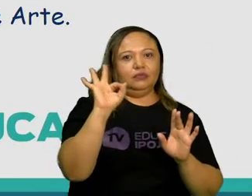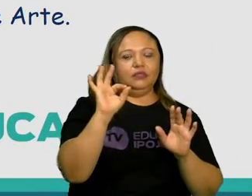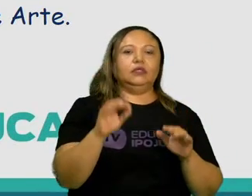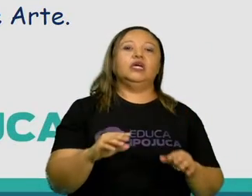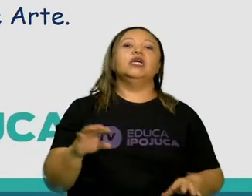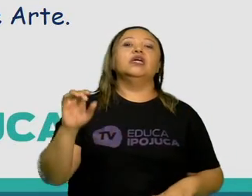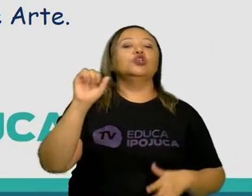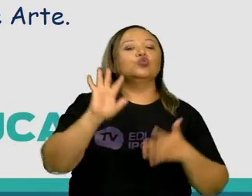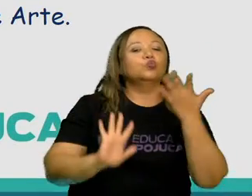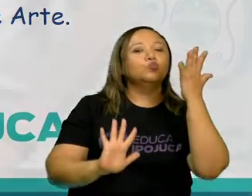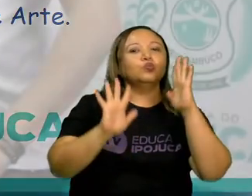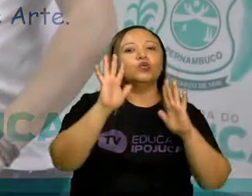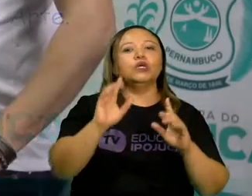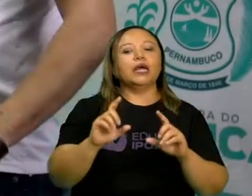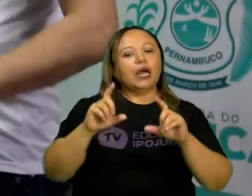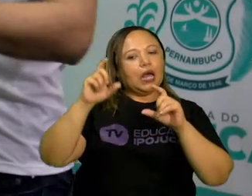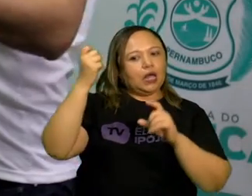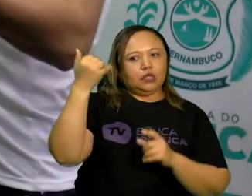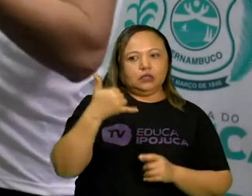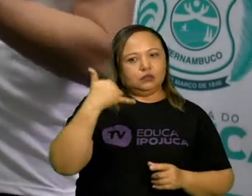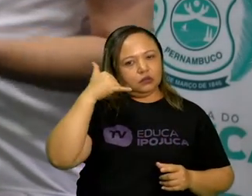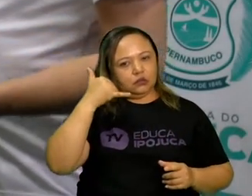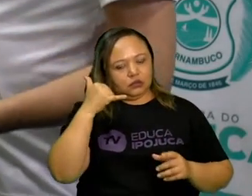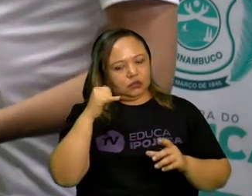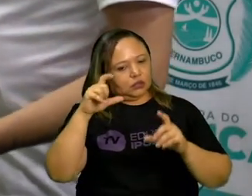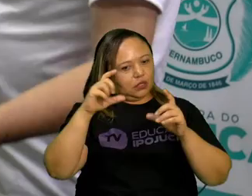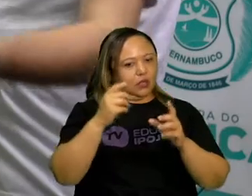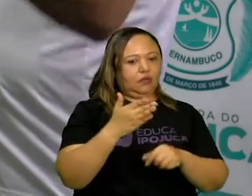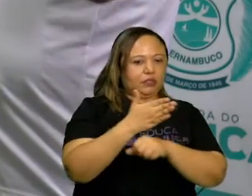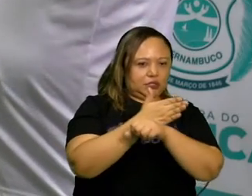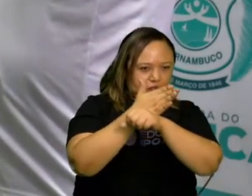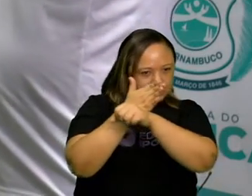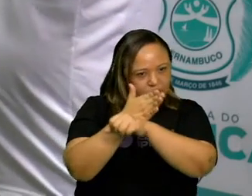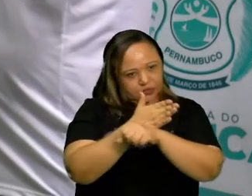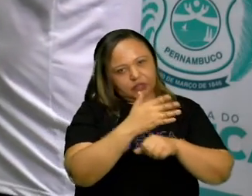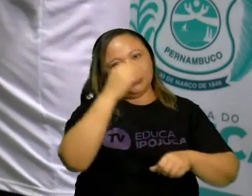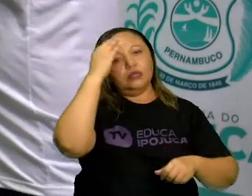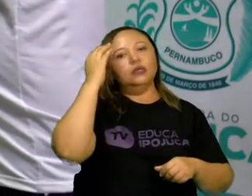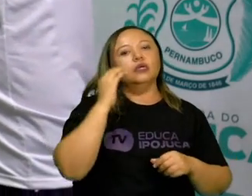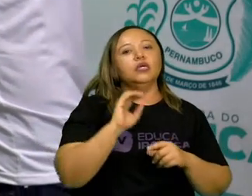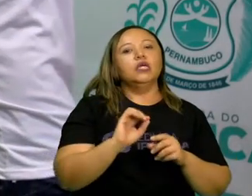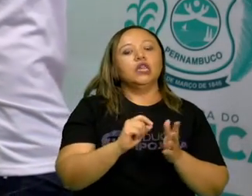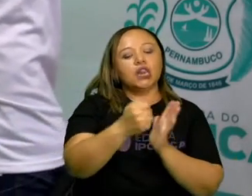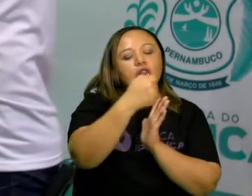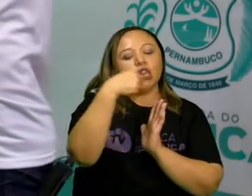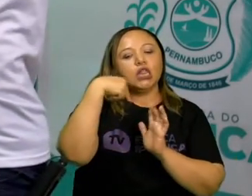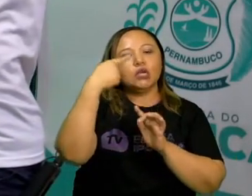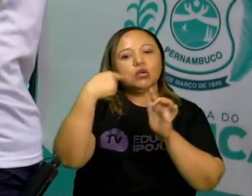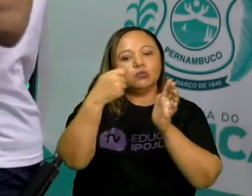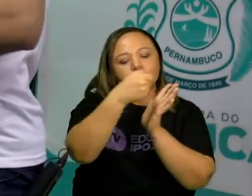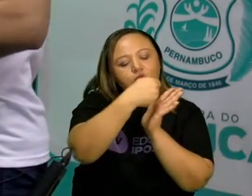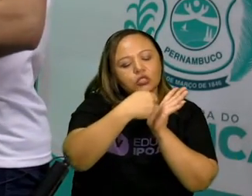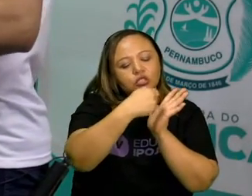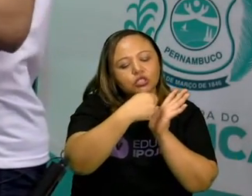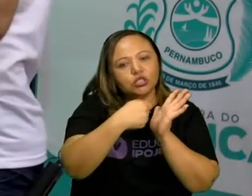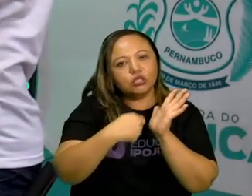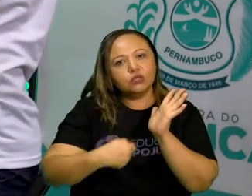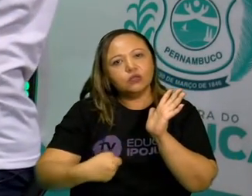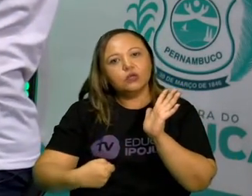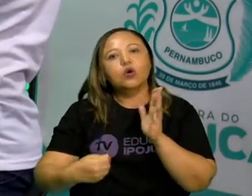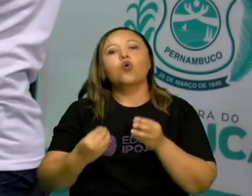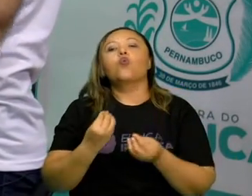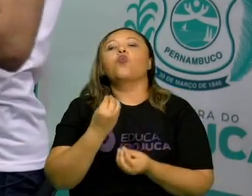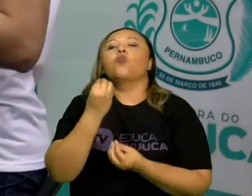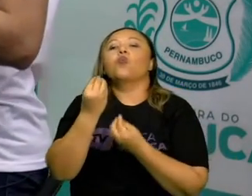gestos e grave no seu celular. Após realizar a cena, escreva como foi a experiência,